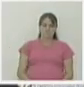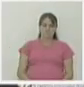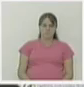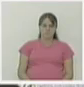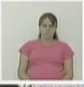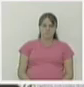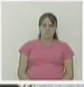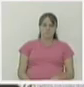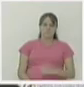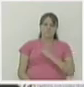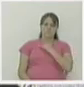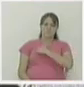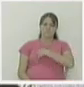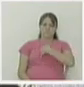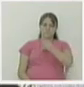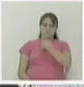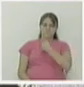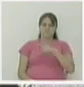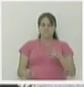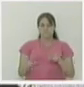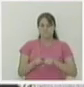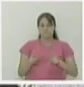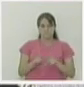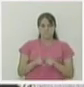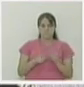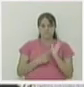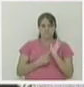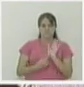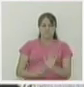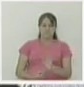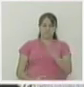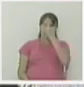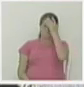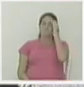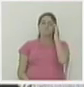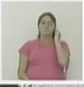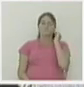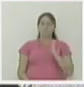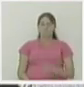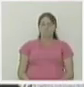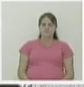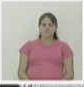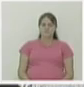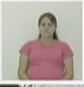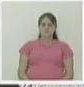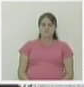São João também, no seu Evangelho, nos vai dizer,